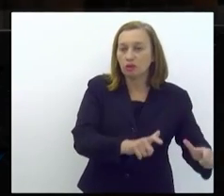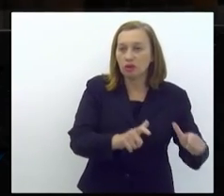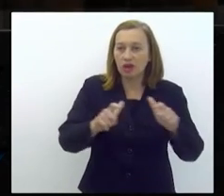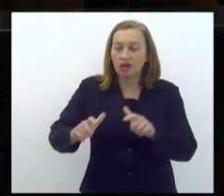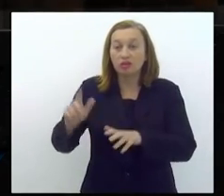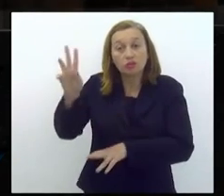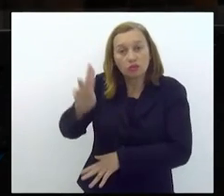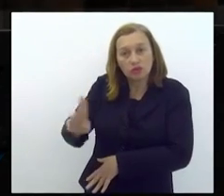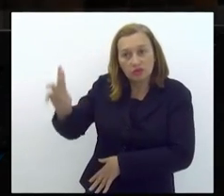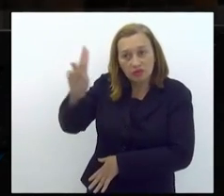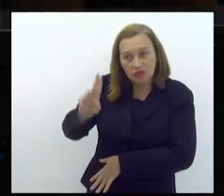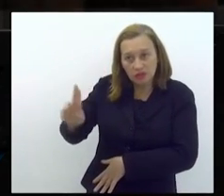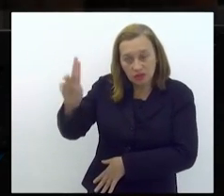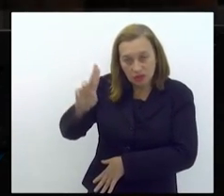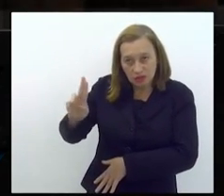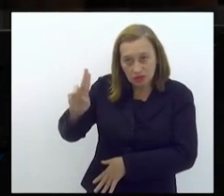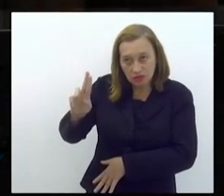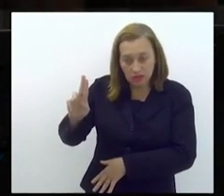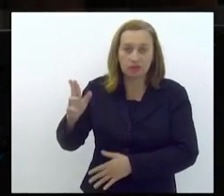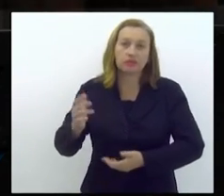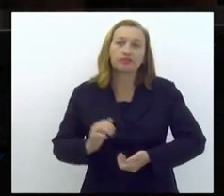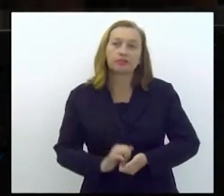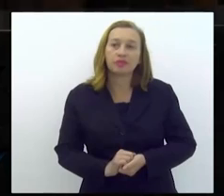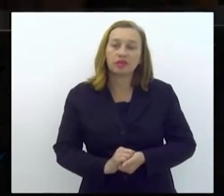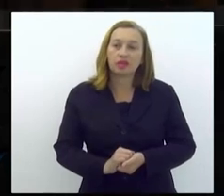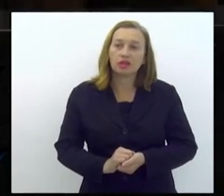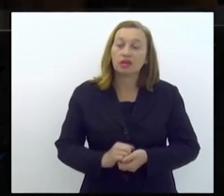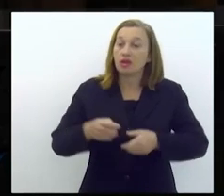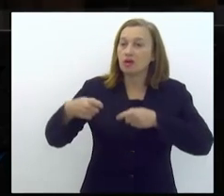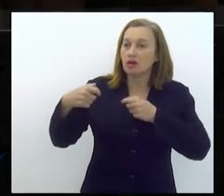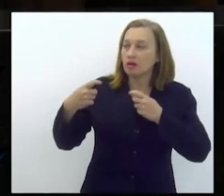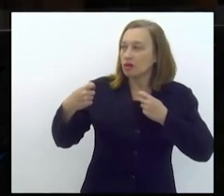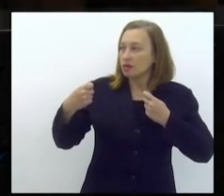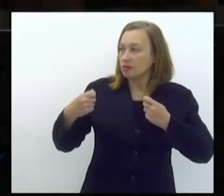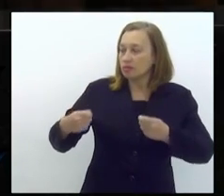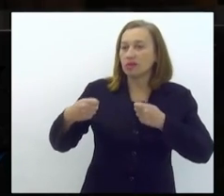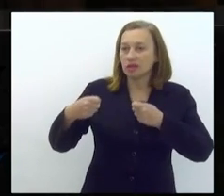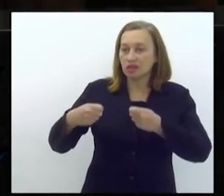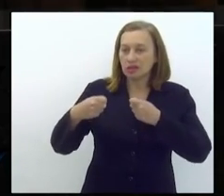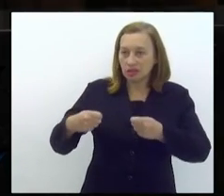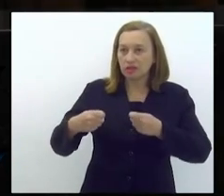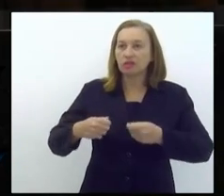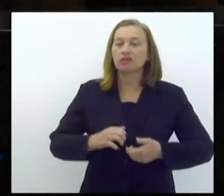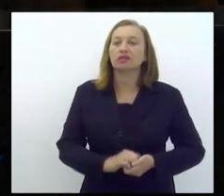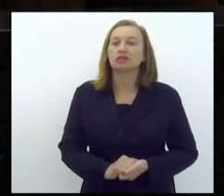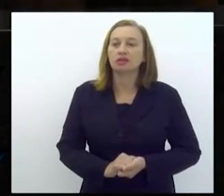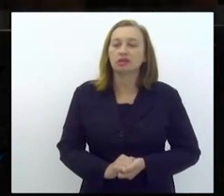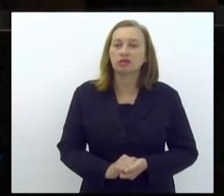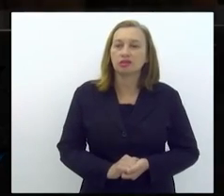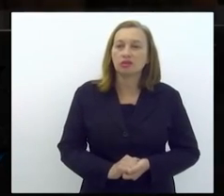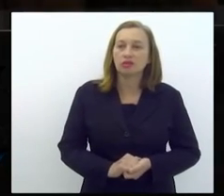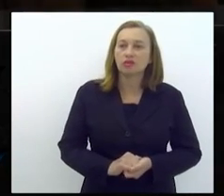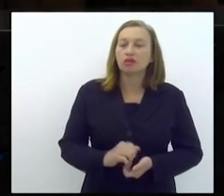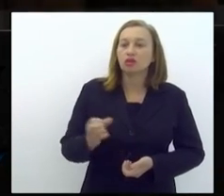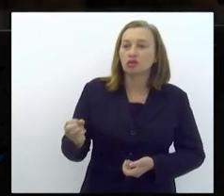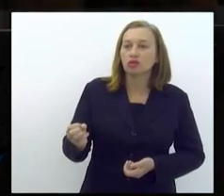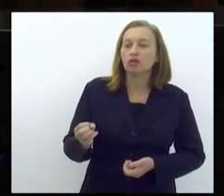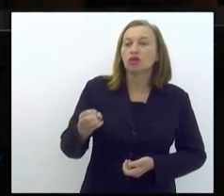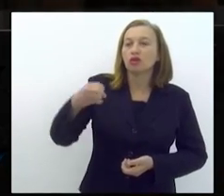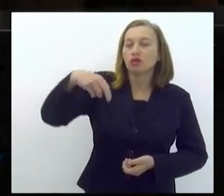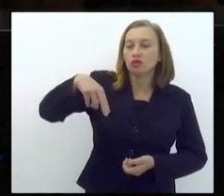universidades intelectuais militantes lideranças políticas de Nova Friburgo